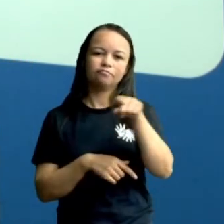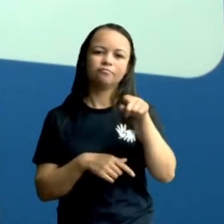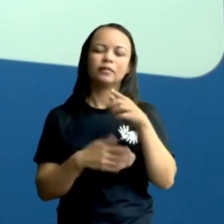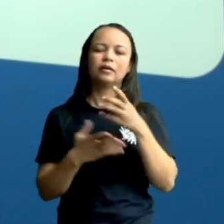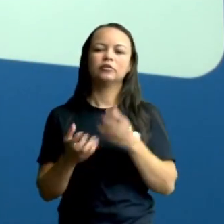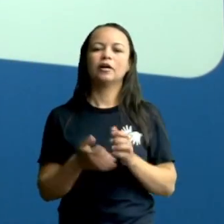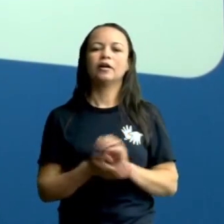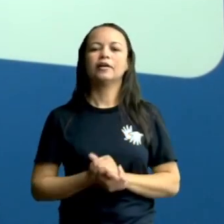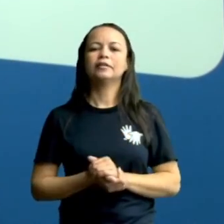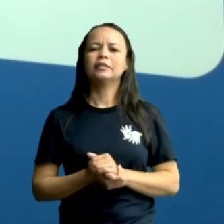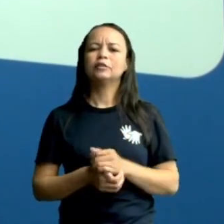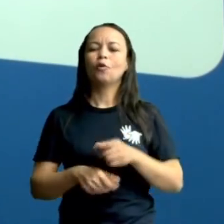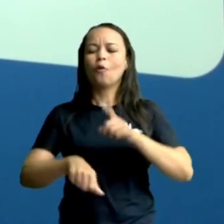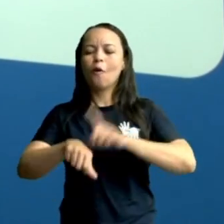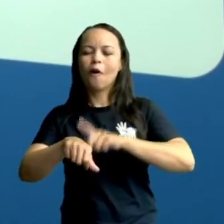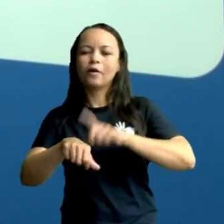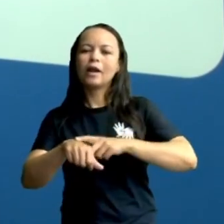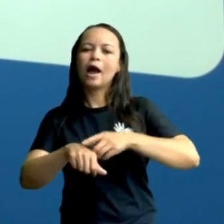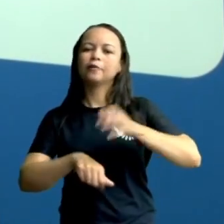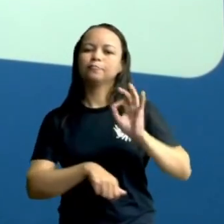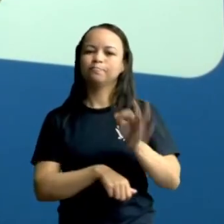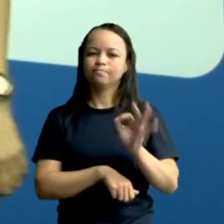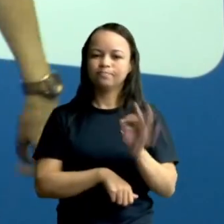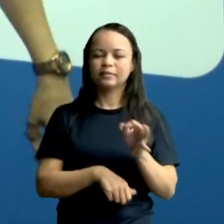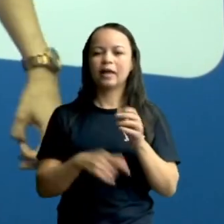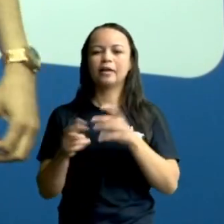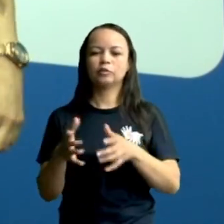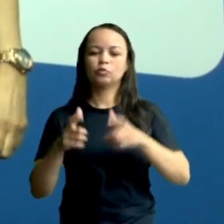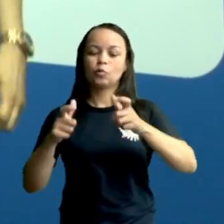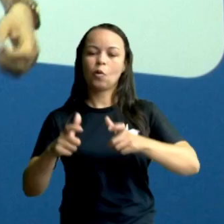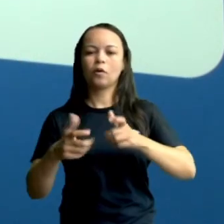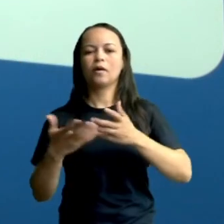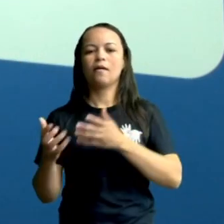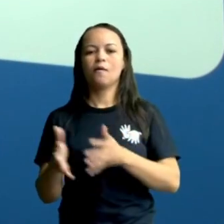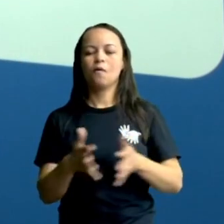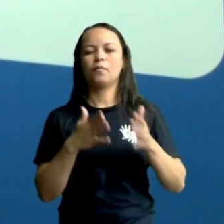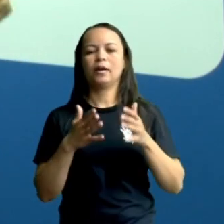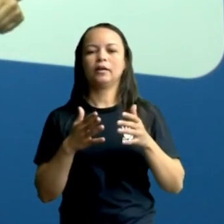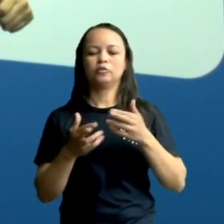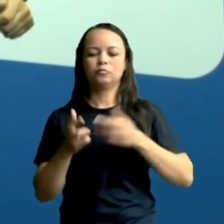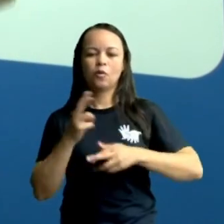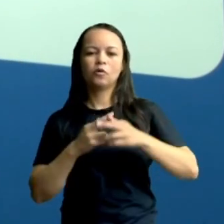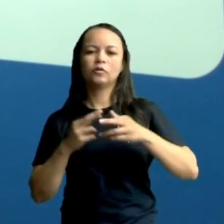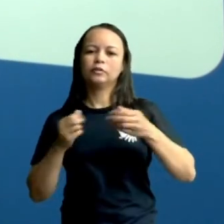aí na mesma hora, nesse mesmo local, para que a gente possa